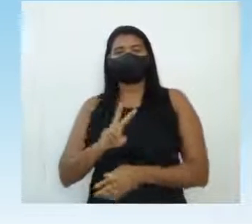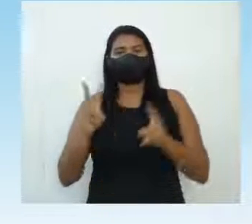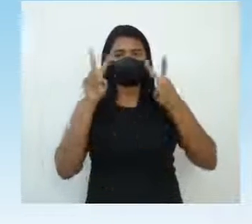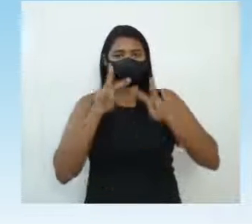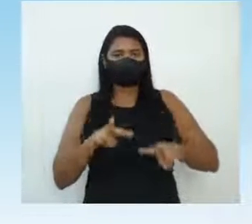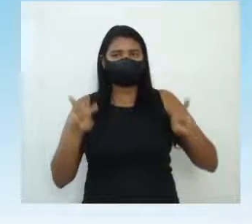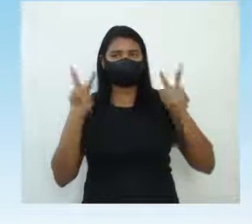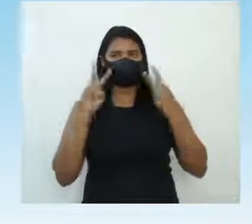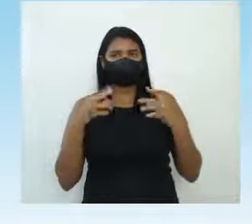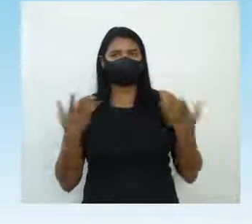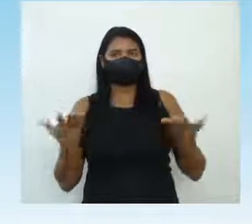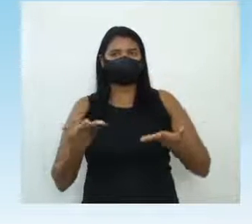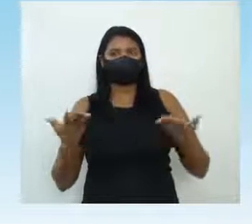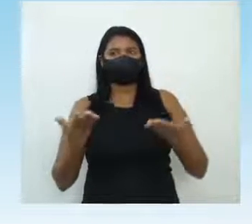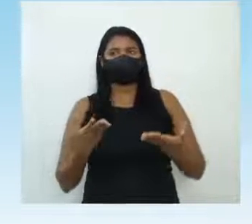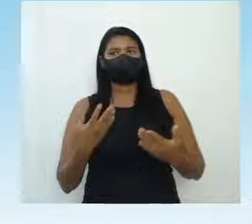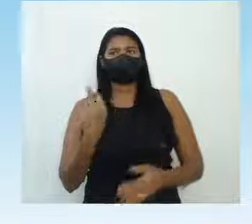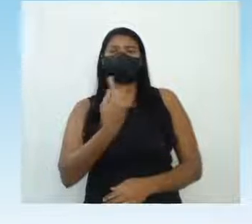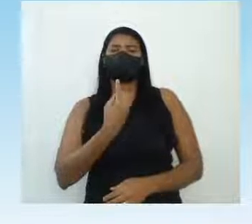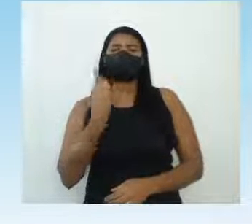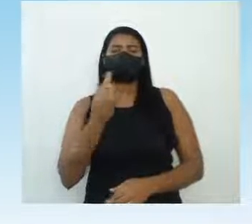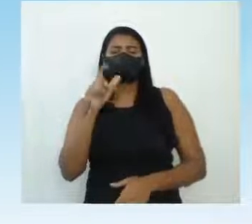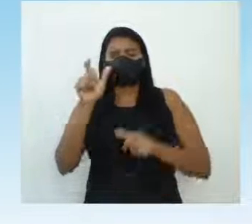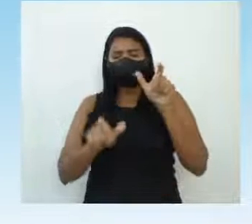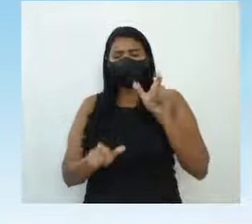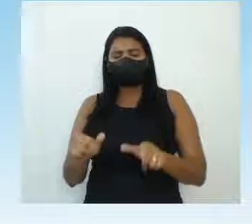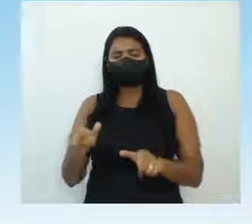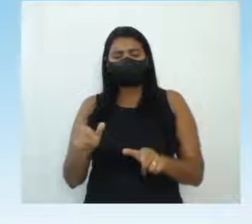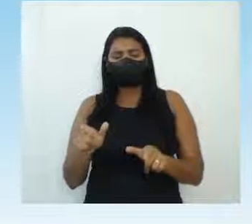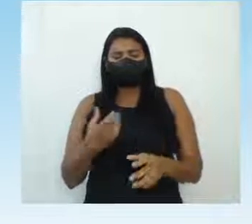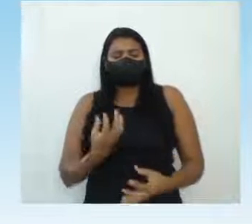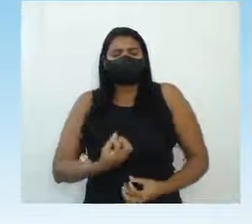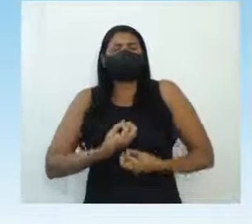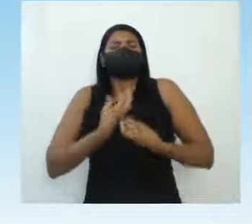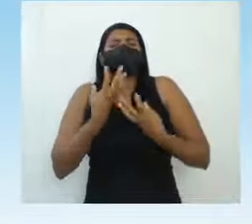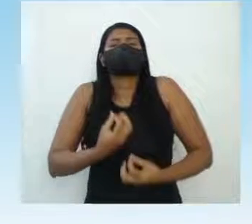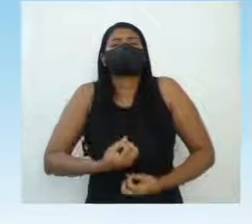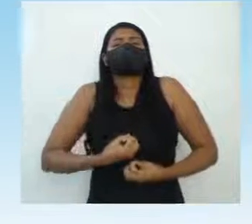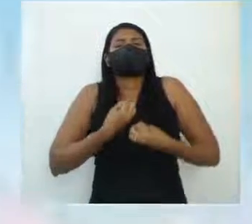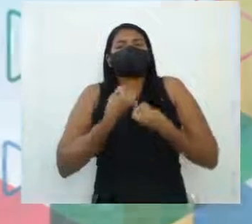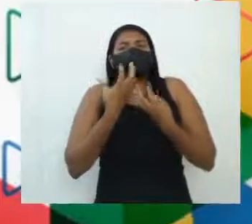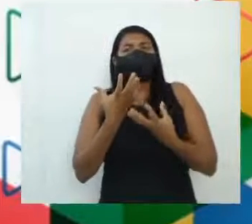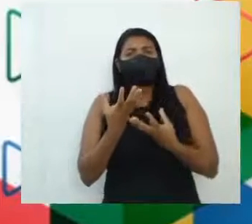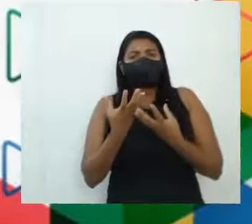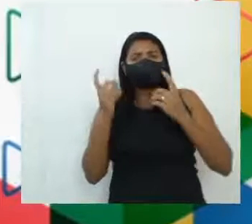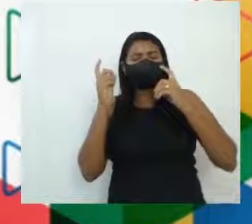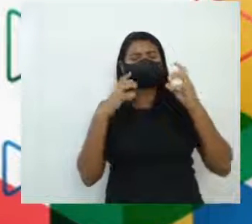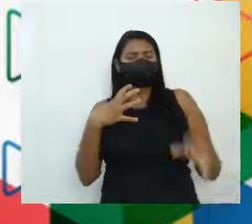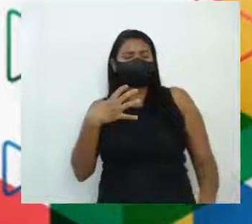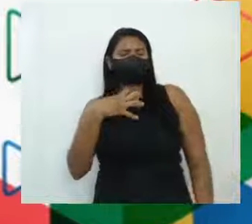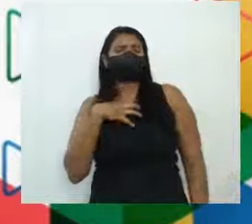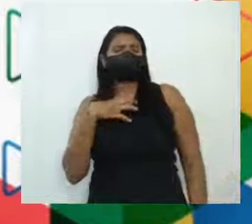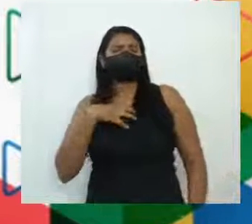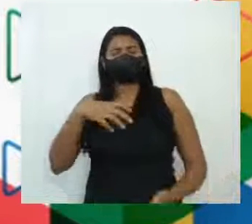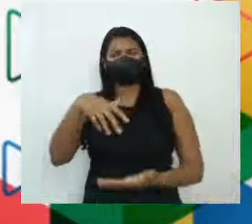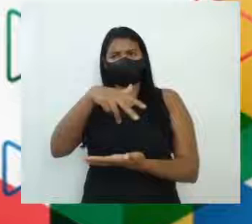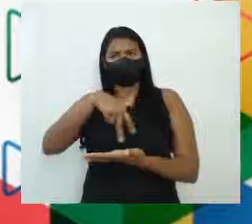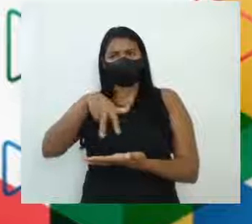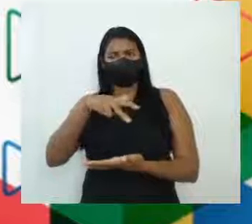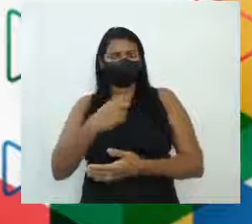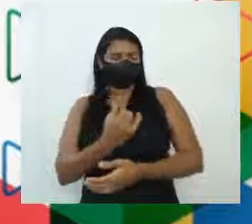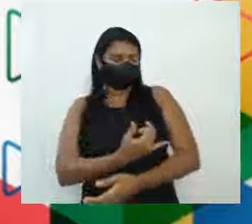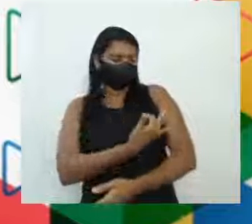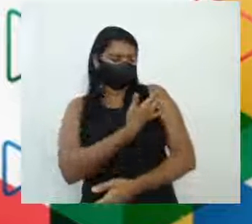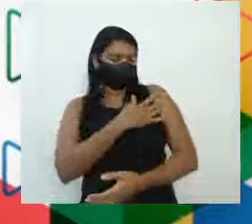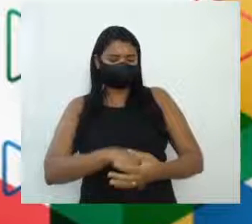a forma individual de cada um ao expressar o movimento do seu corpo na dança. Tem a ver com a emoção, ao